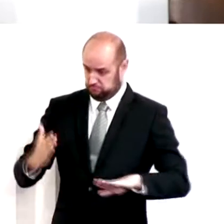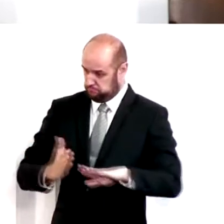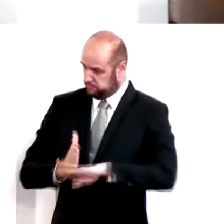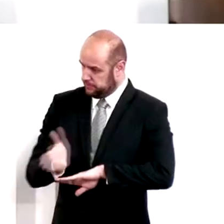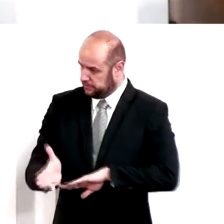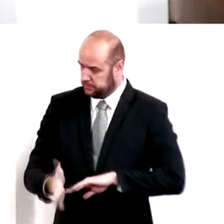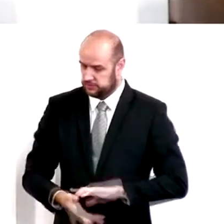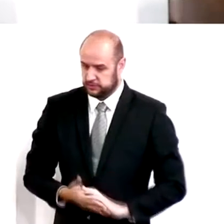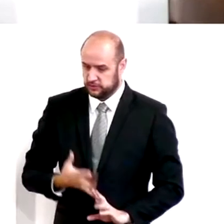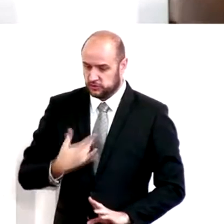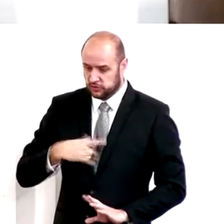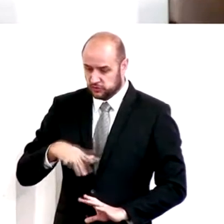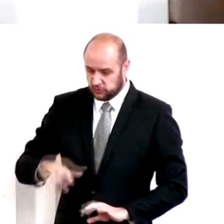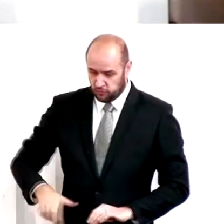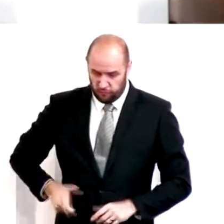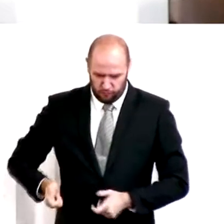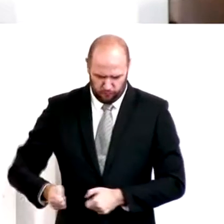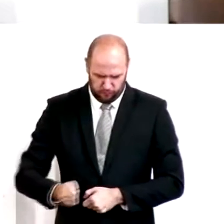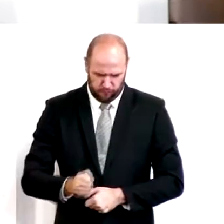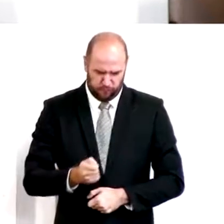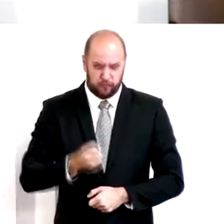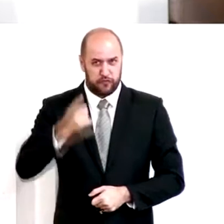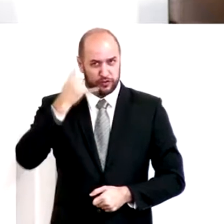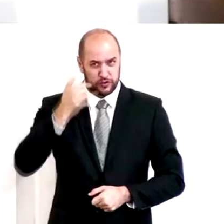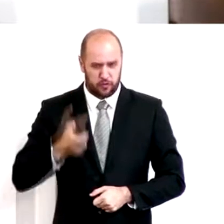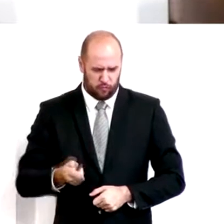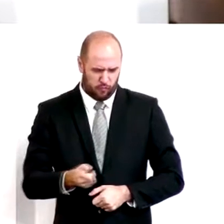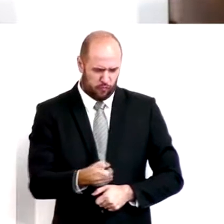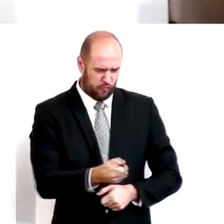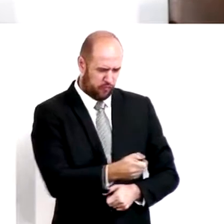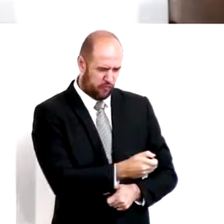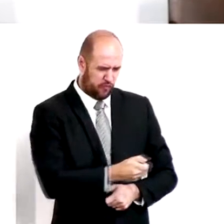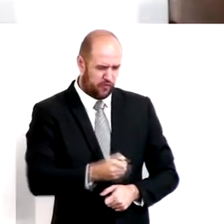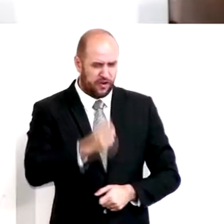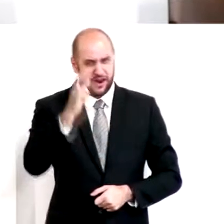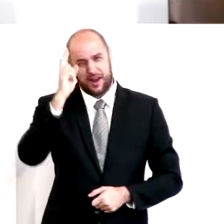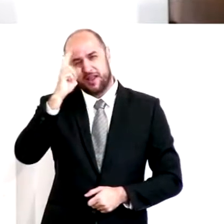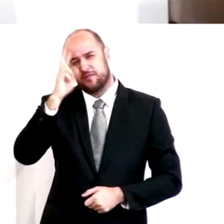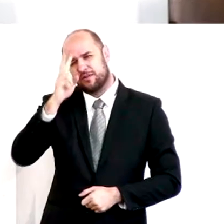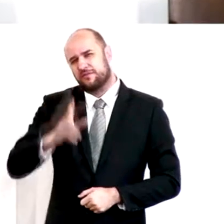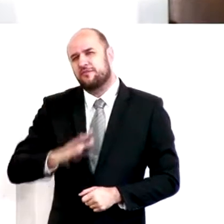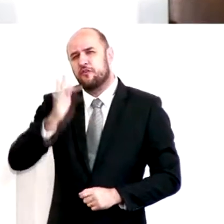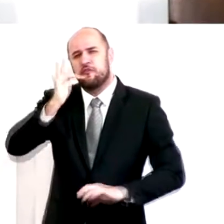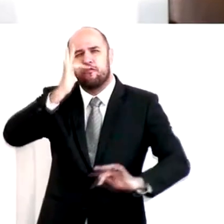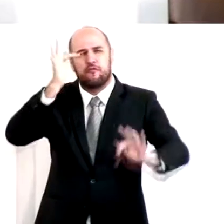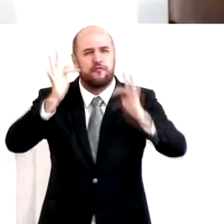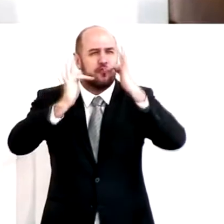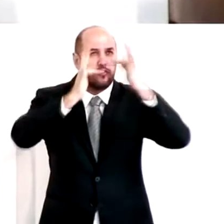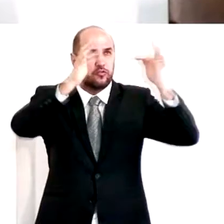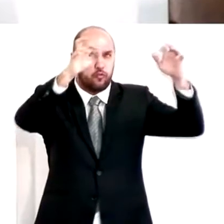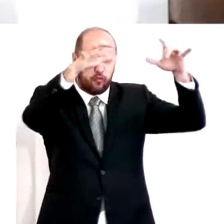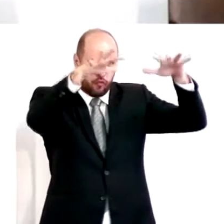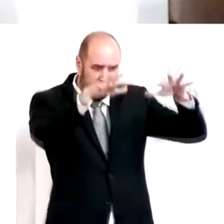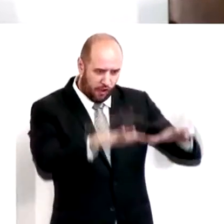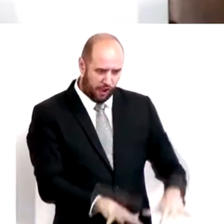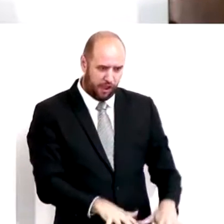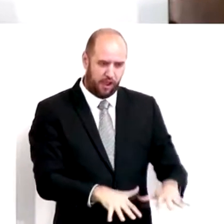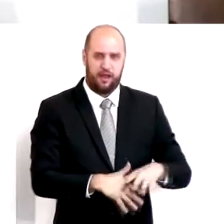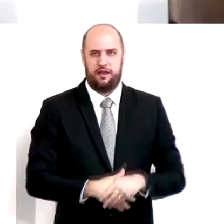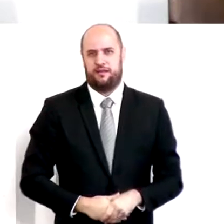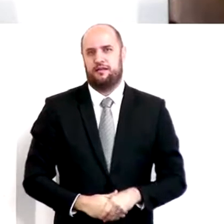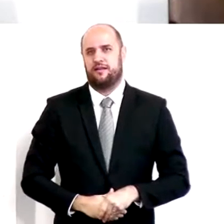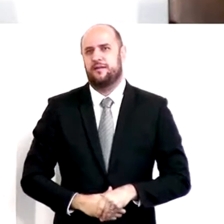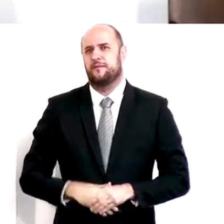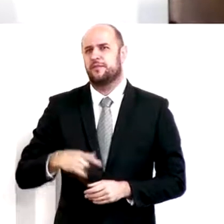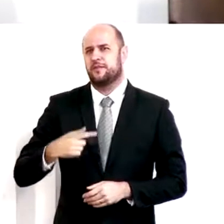cá, peguei meu celular e filmei um pouquinho para lembrar disso. Todas as flores caindo ao mesmo tempo. O presbítero Alexandre estava passando